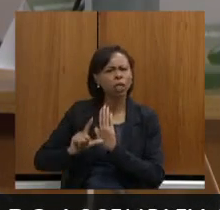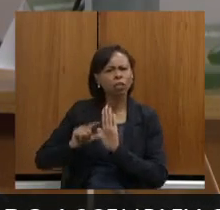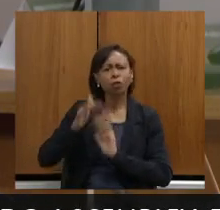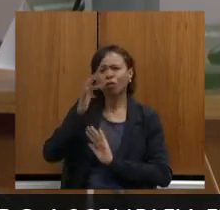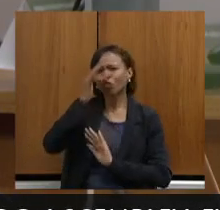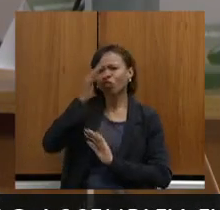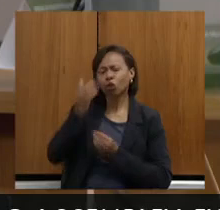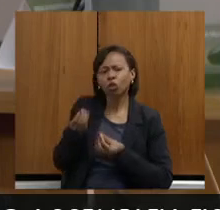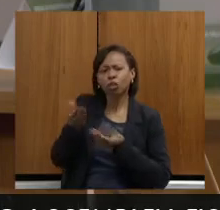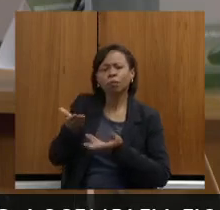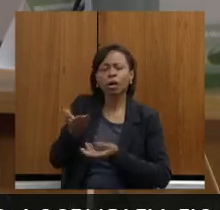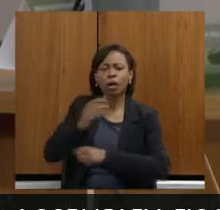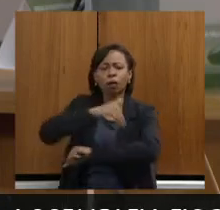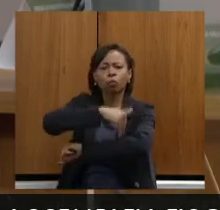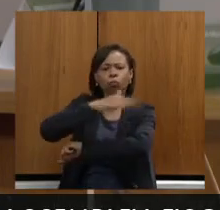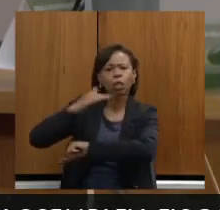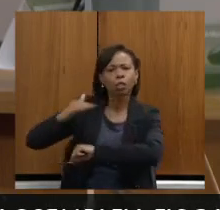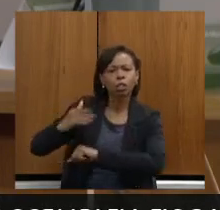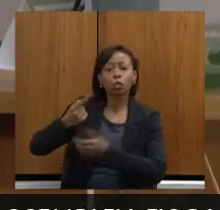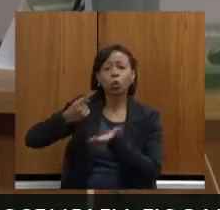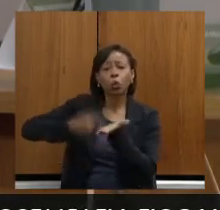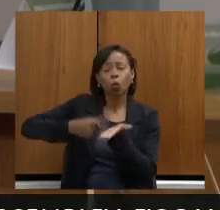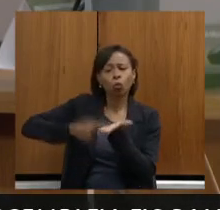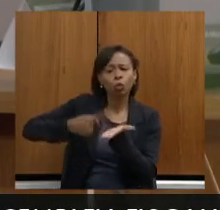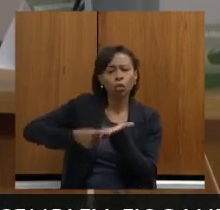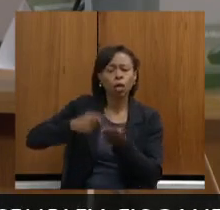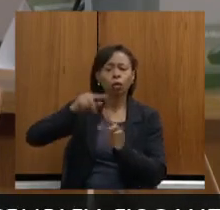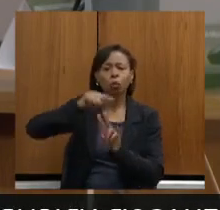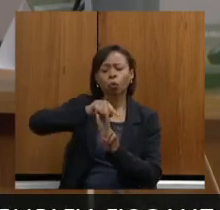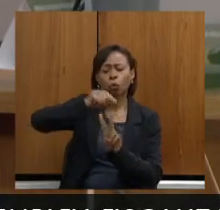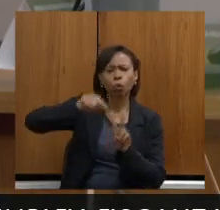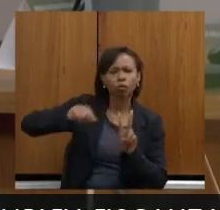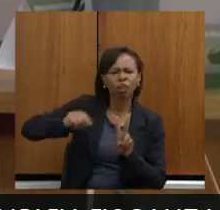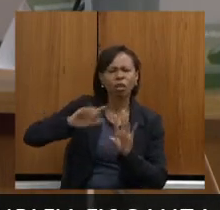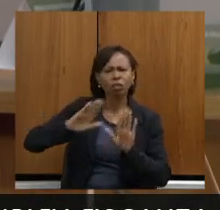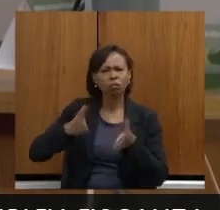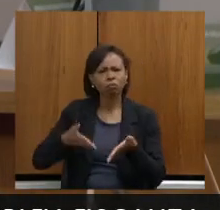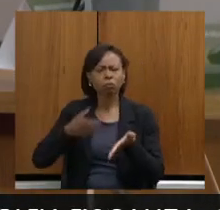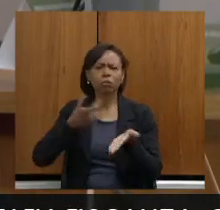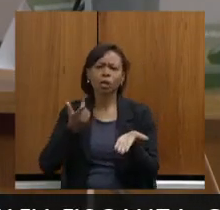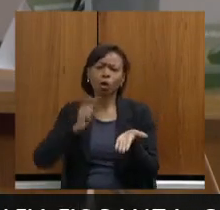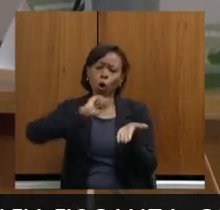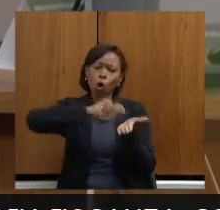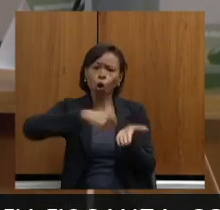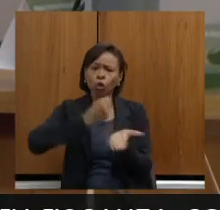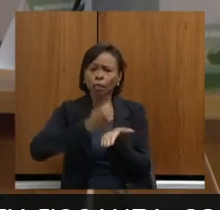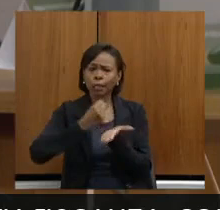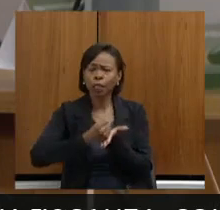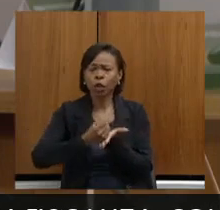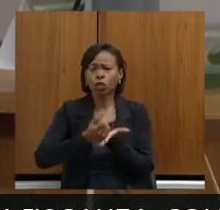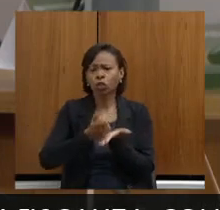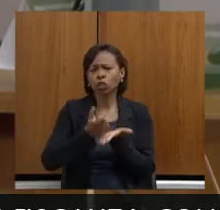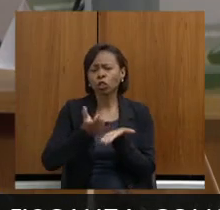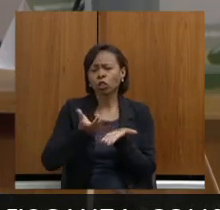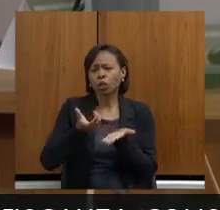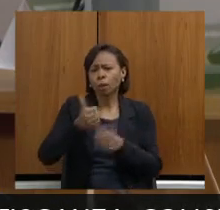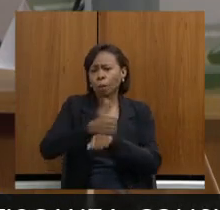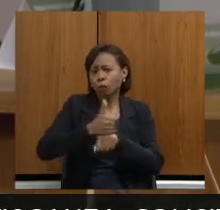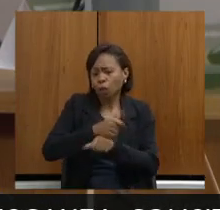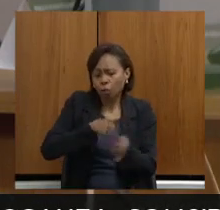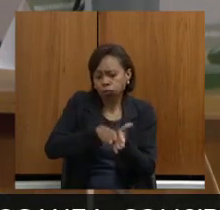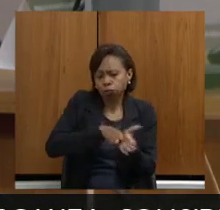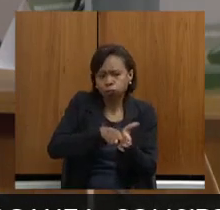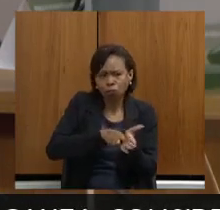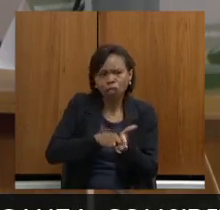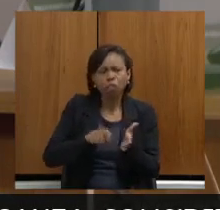flores para Brumadinho com essa questão do acordo da Vale que foi condicionado contratação de pesquisadores tinha ideia inclusive